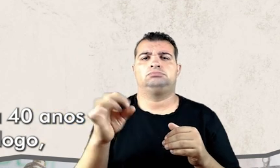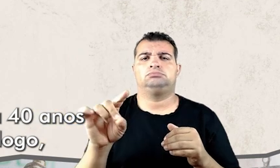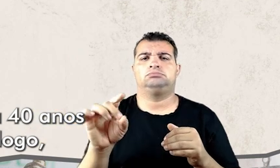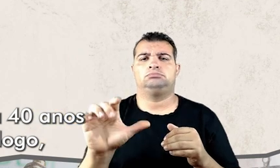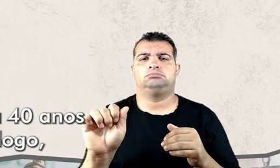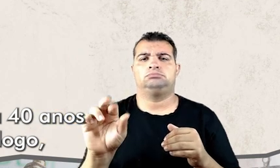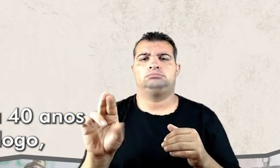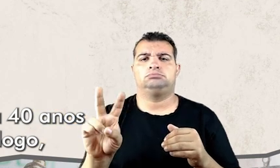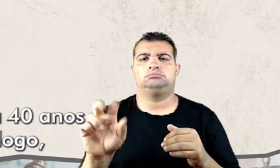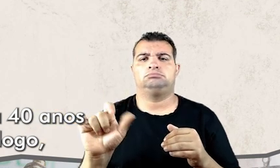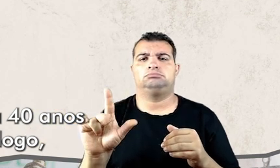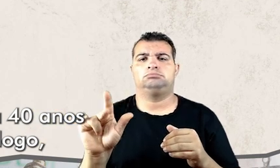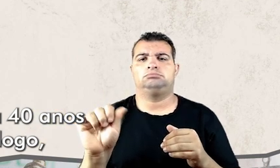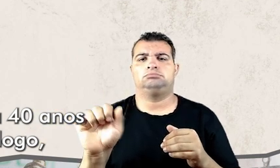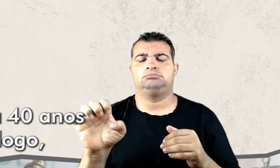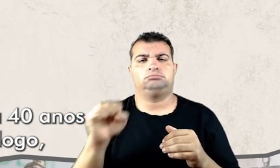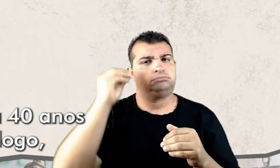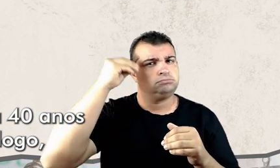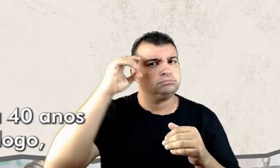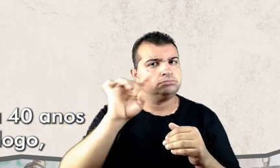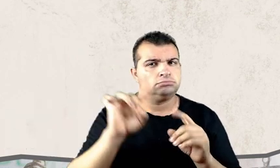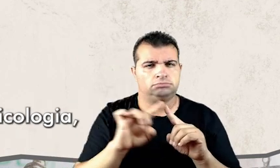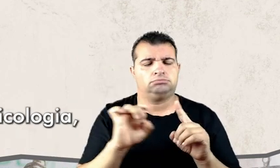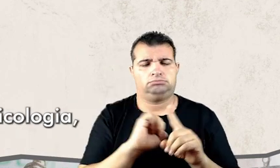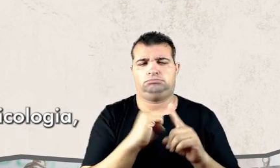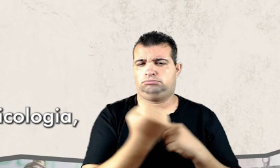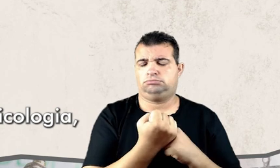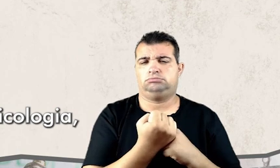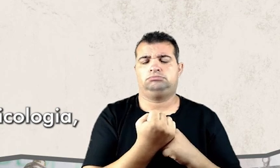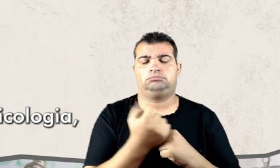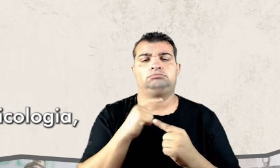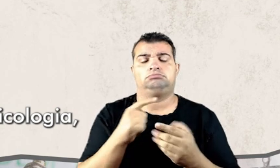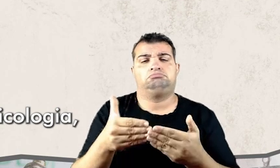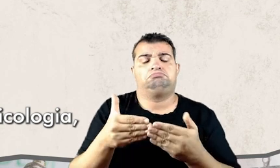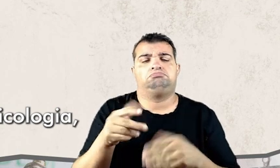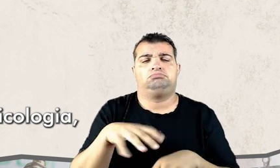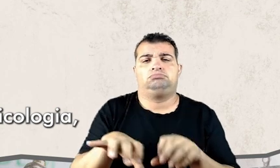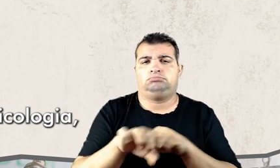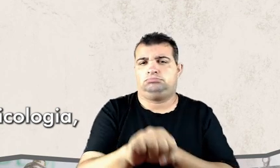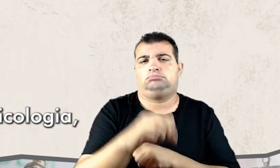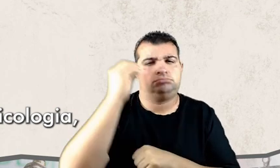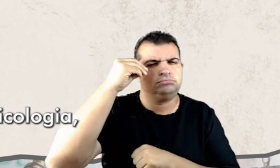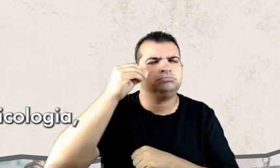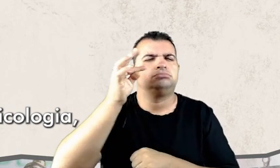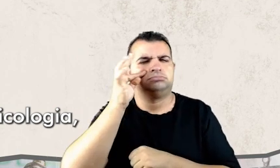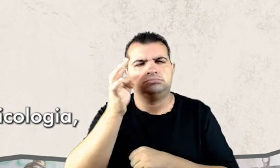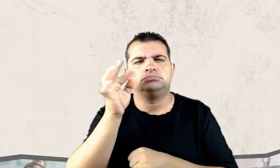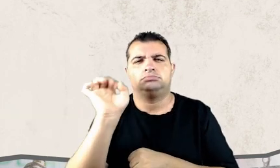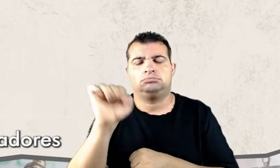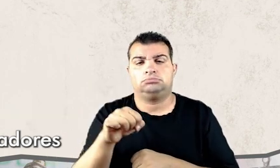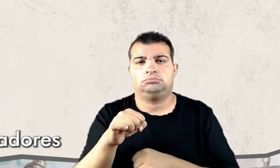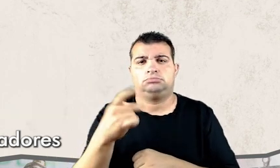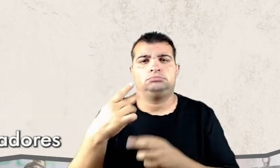João Carvalhais, tinha 40 anos e não era exatamente um psicólogo, mas um sociólogo licenciado em psicologia, um